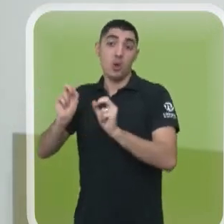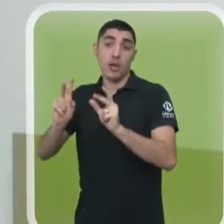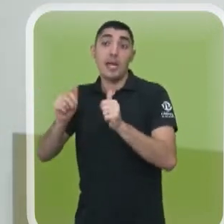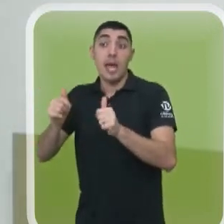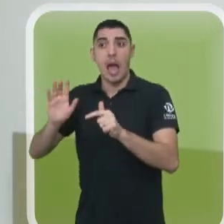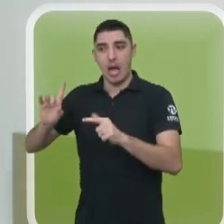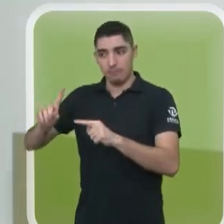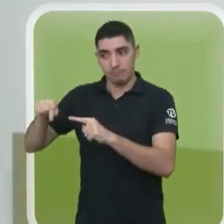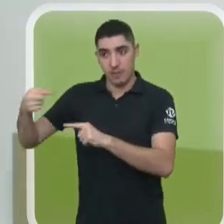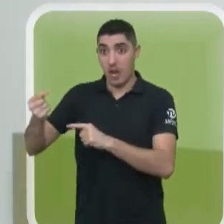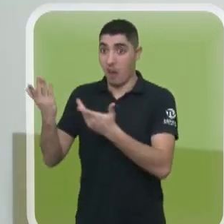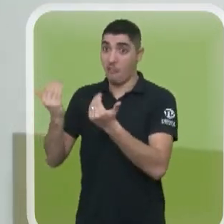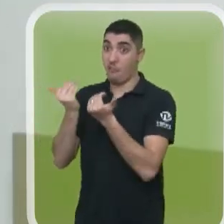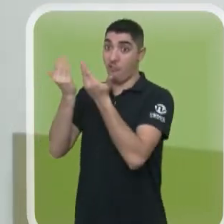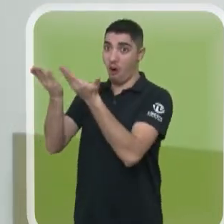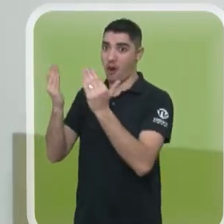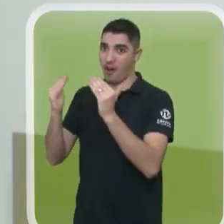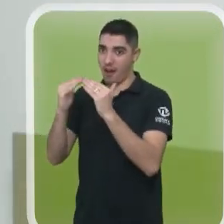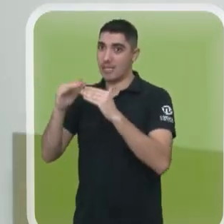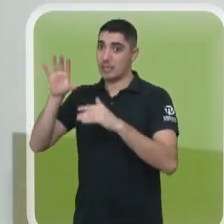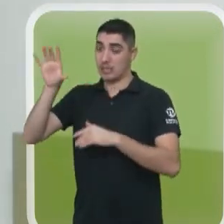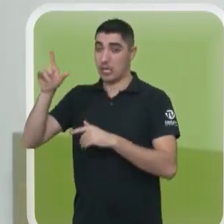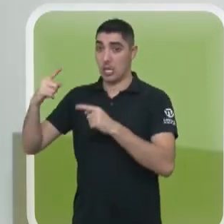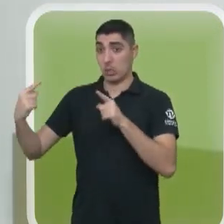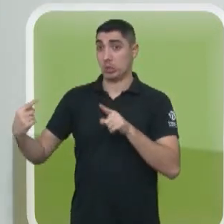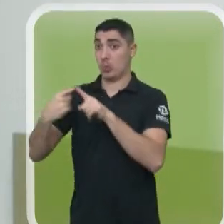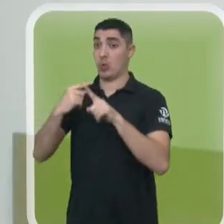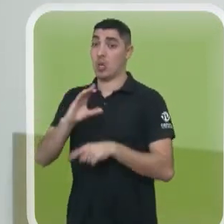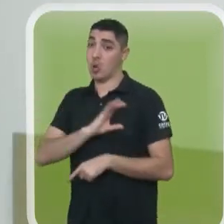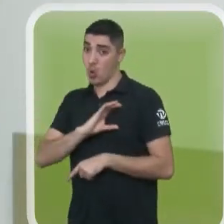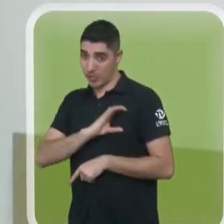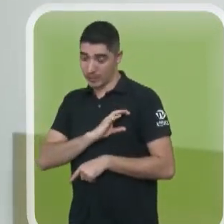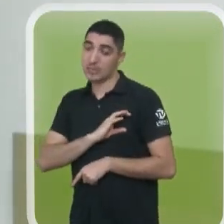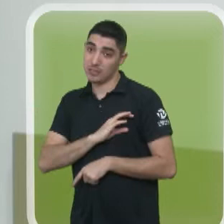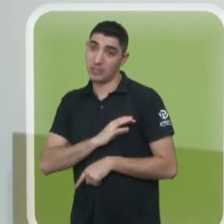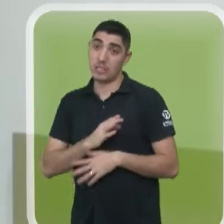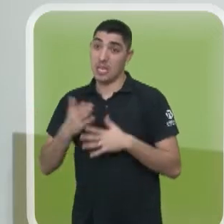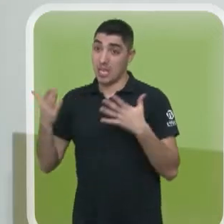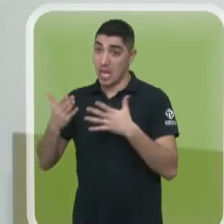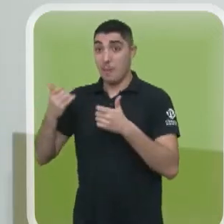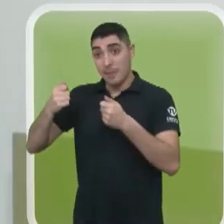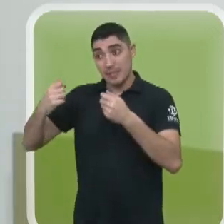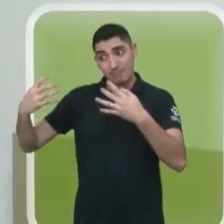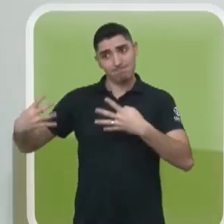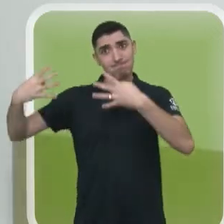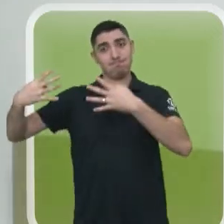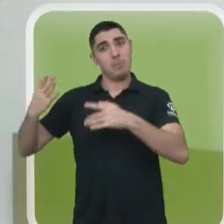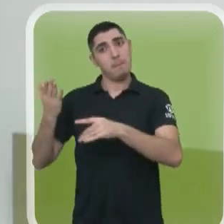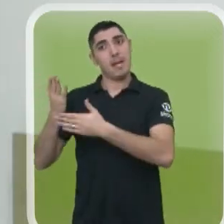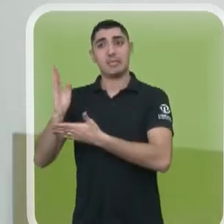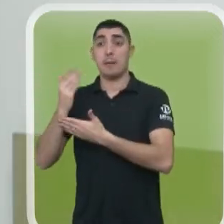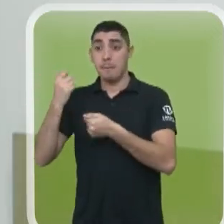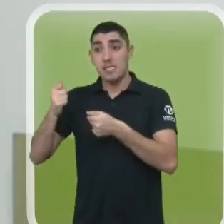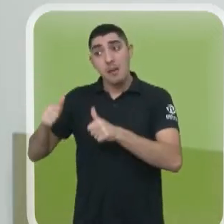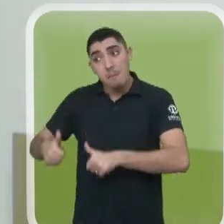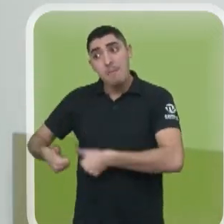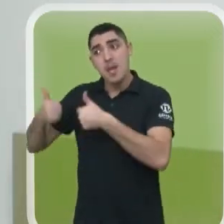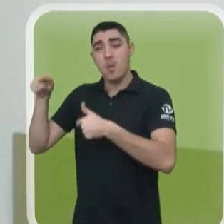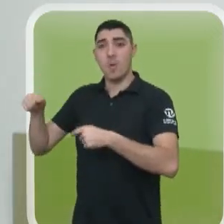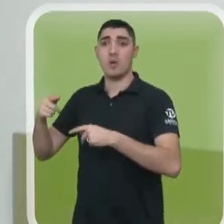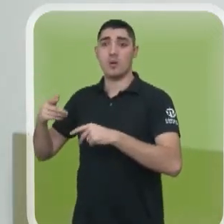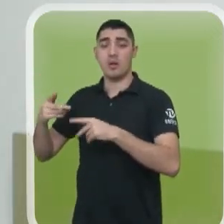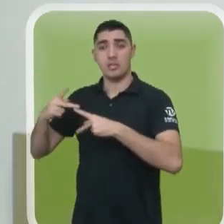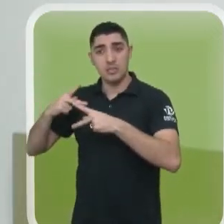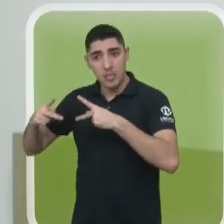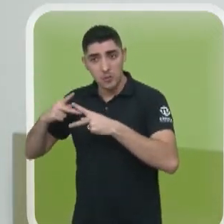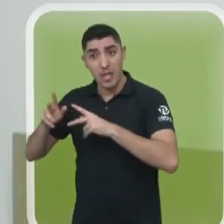pegar o Corinthians fora de casa e para os playoffs é precisa melhorar principalmente com isso já tinha já tinha falado